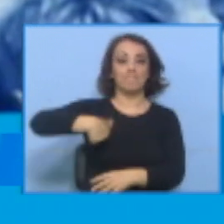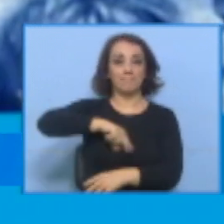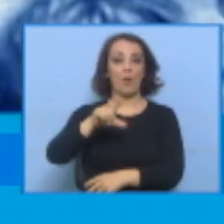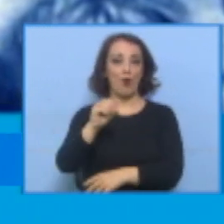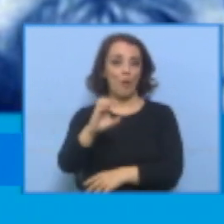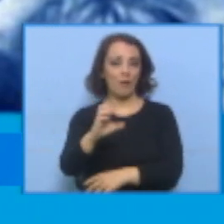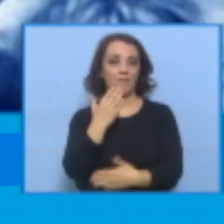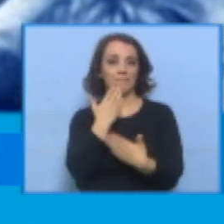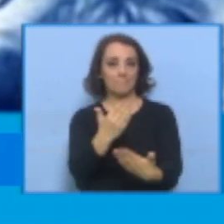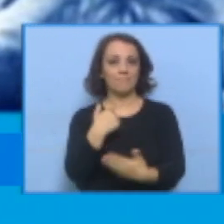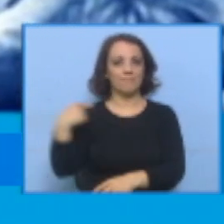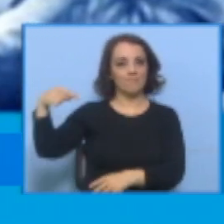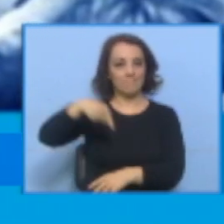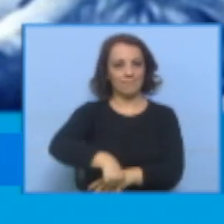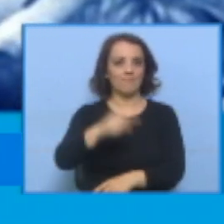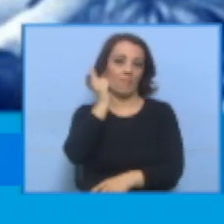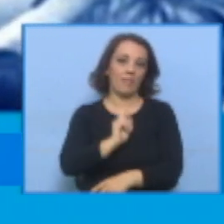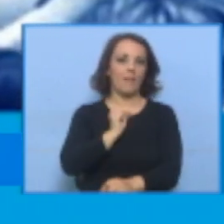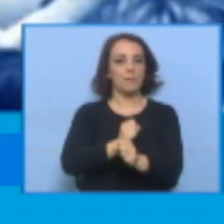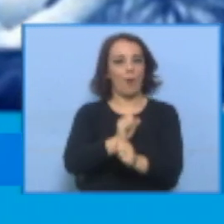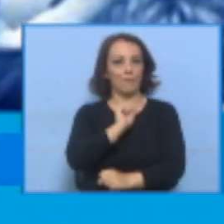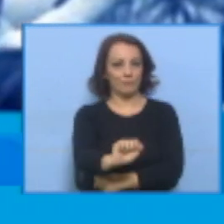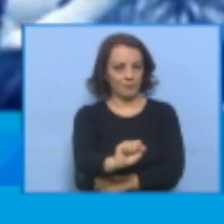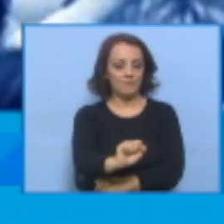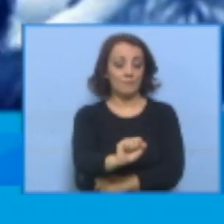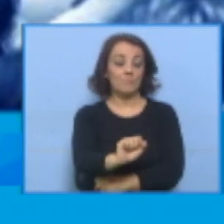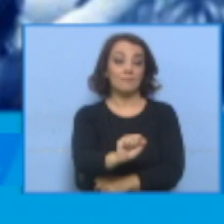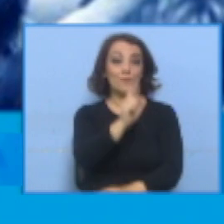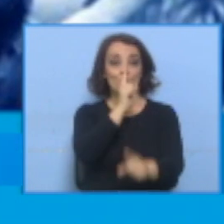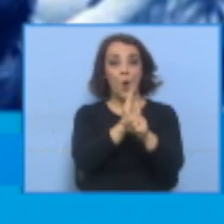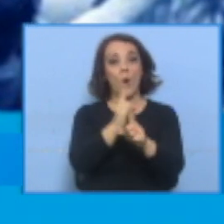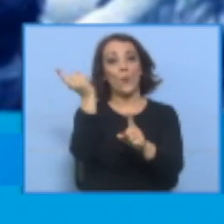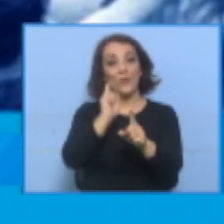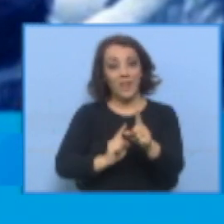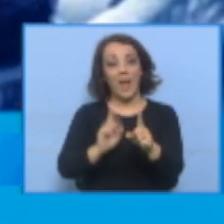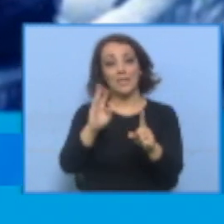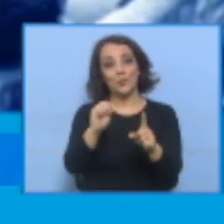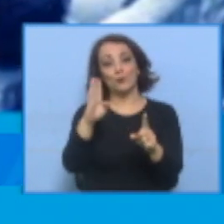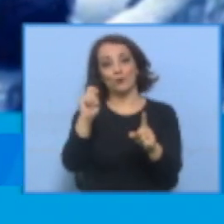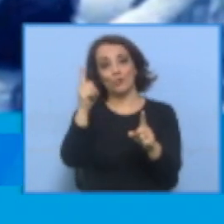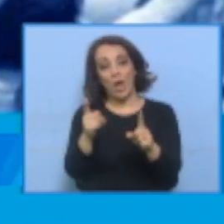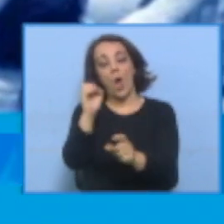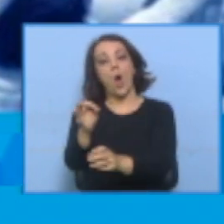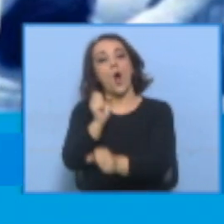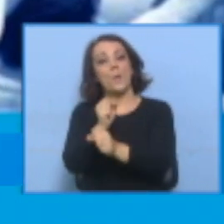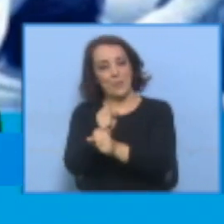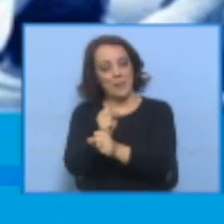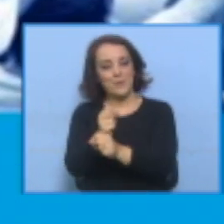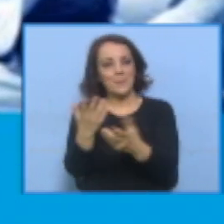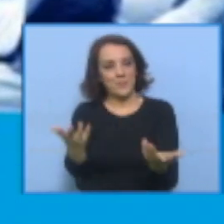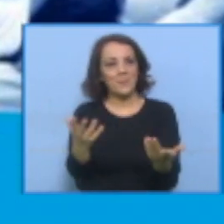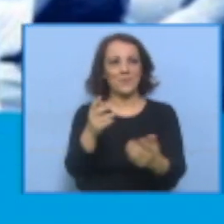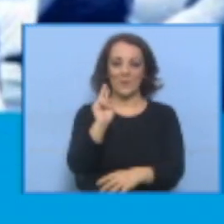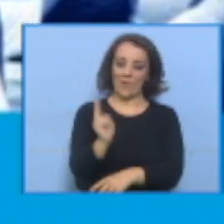estar aqui neste Dia do Trabalhador, que também é o dia de São José Operário. Sim. E por isso estamos